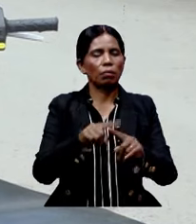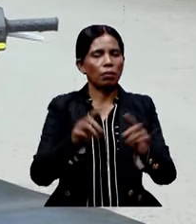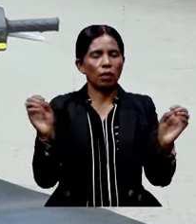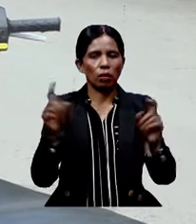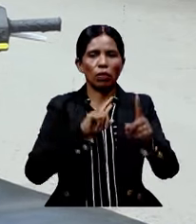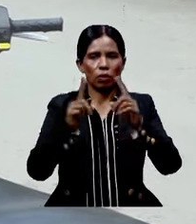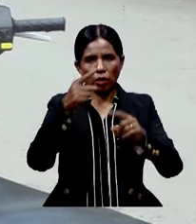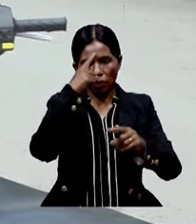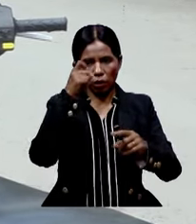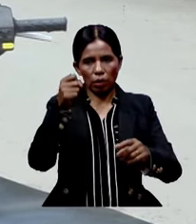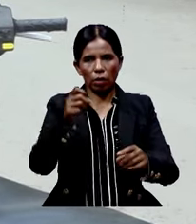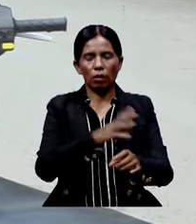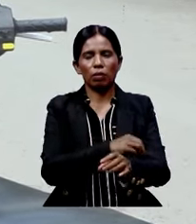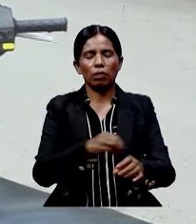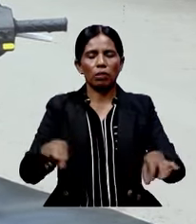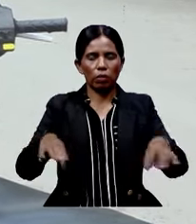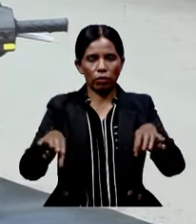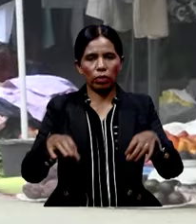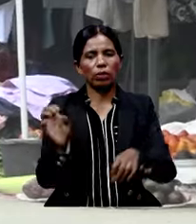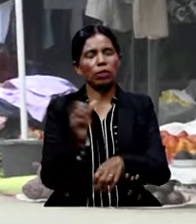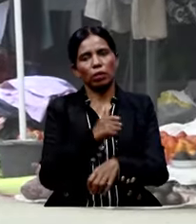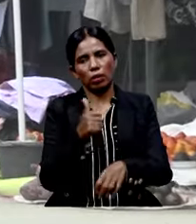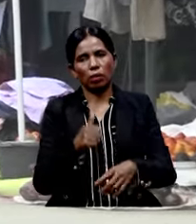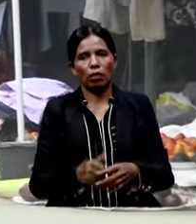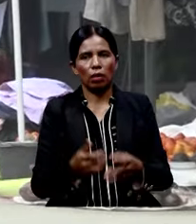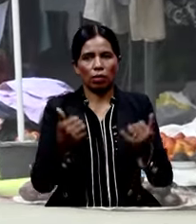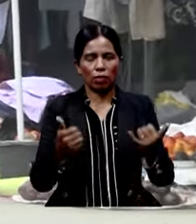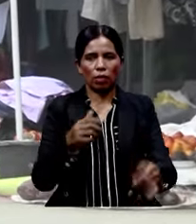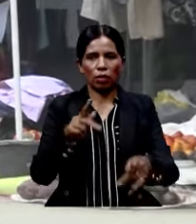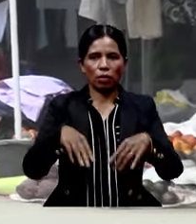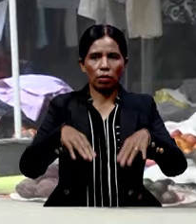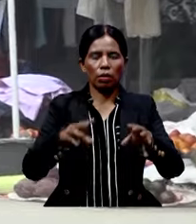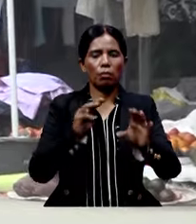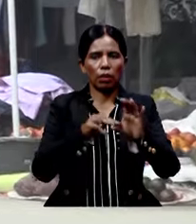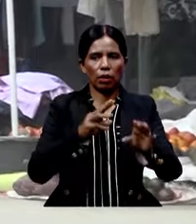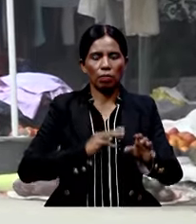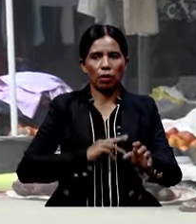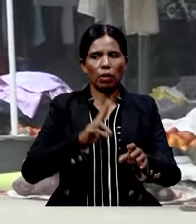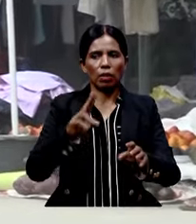foi comentário e razão no ocupar o serviço Seluc. Dada o né, vendedor e mercado Manglewana,